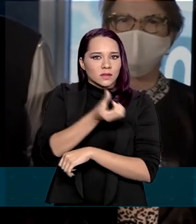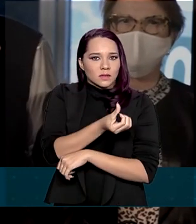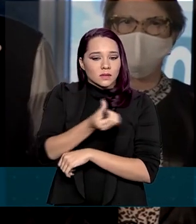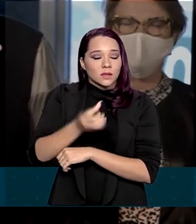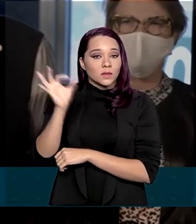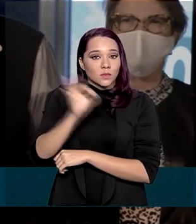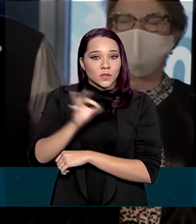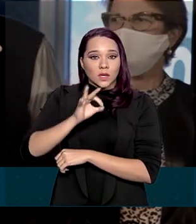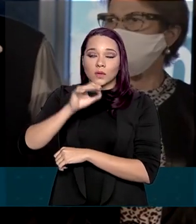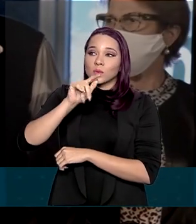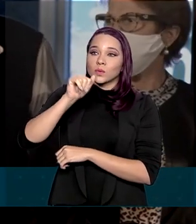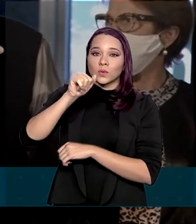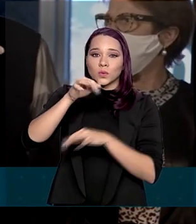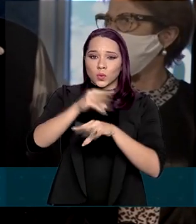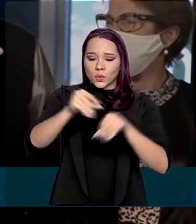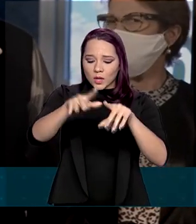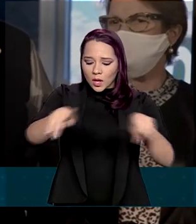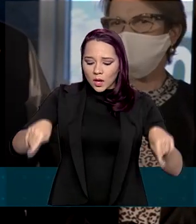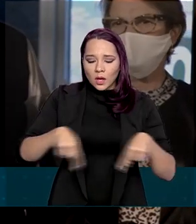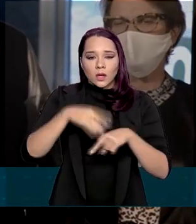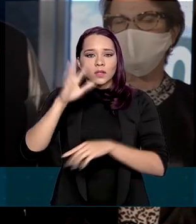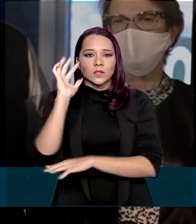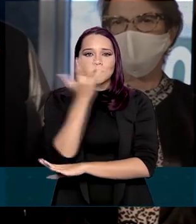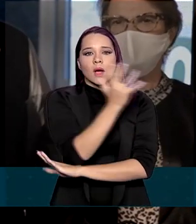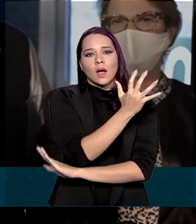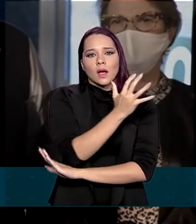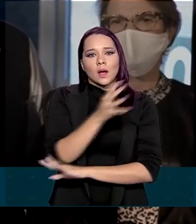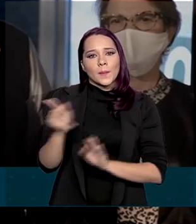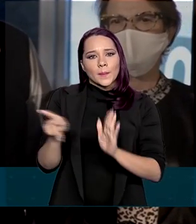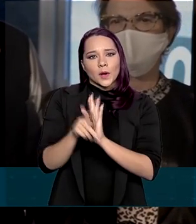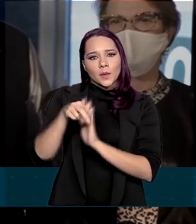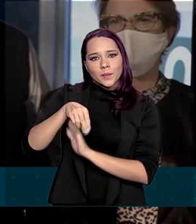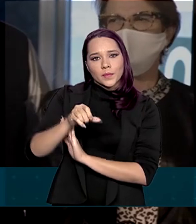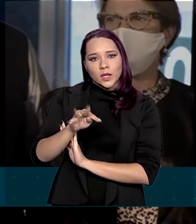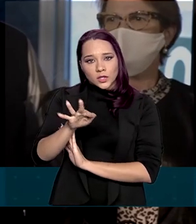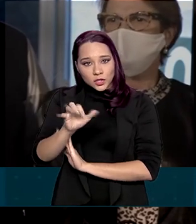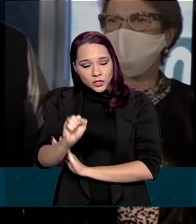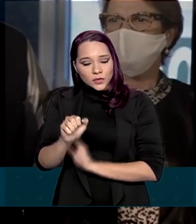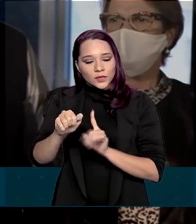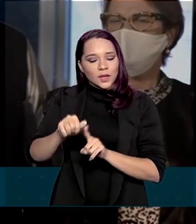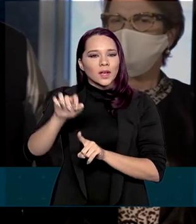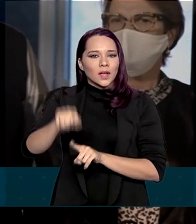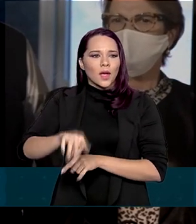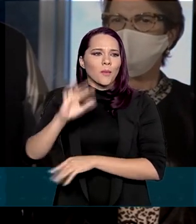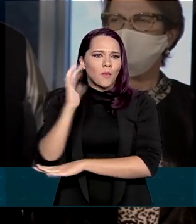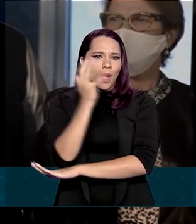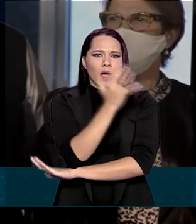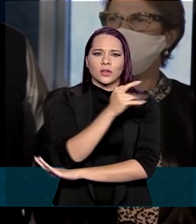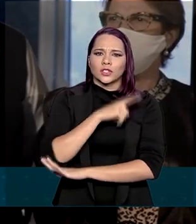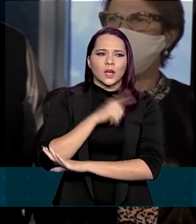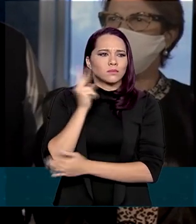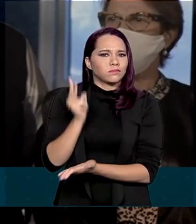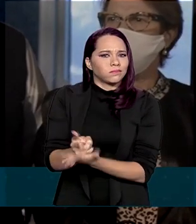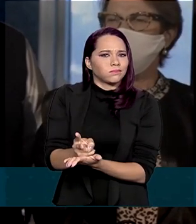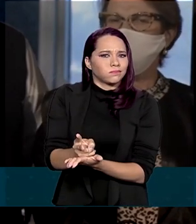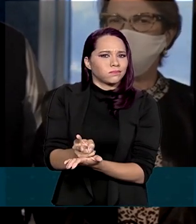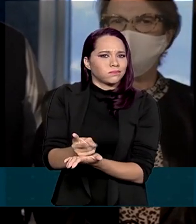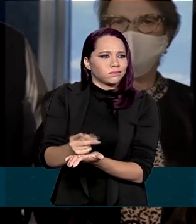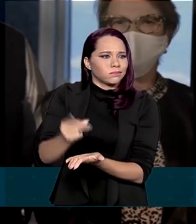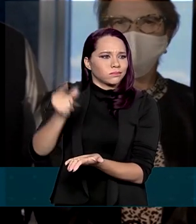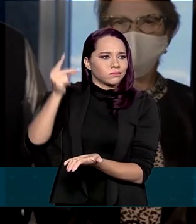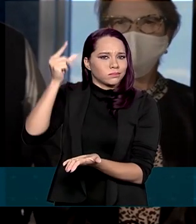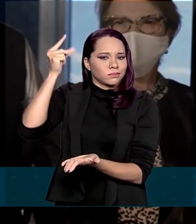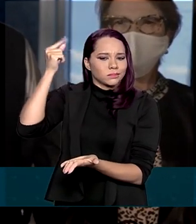seu território de matas nativas. Matas que estavam aí desde antes de Pedro Álvares